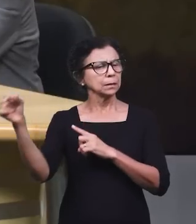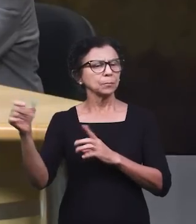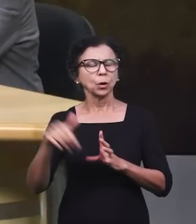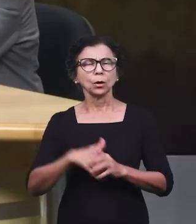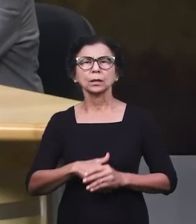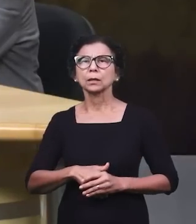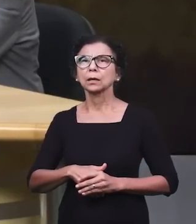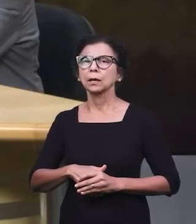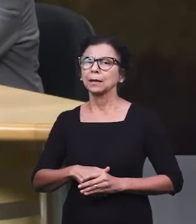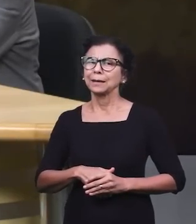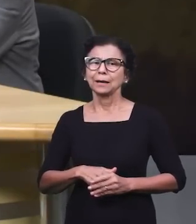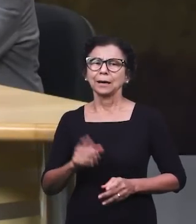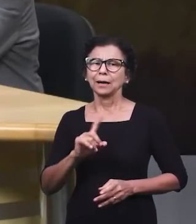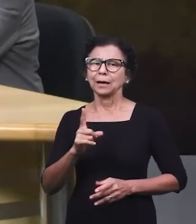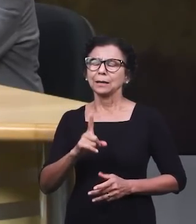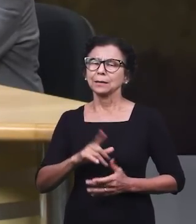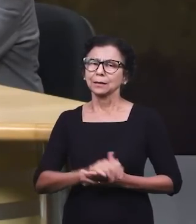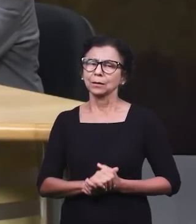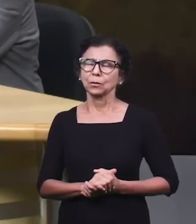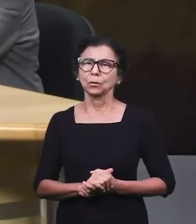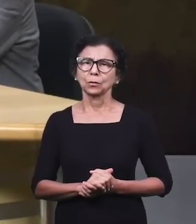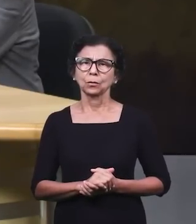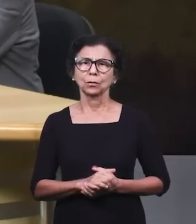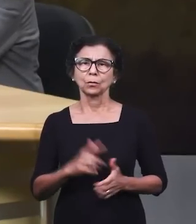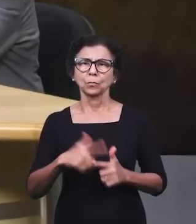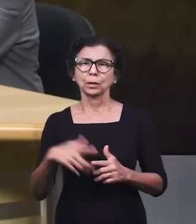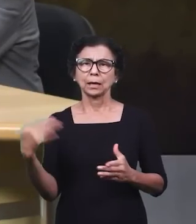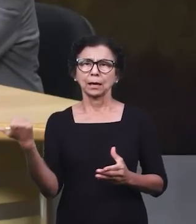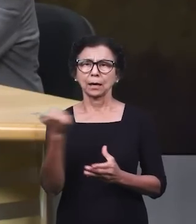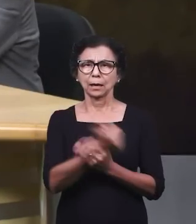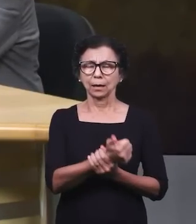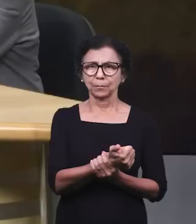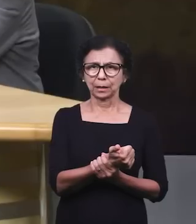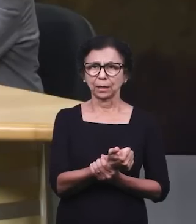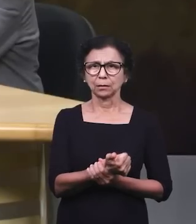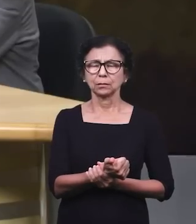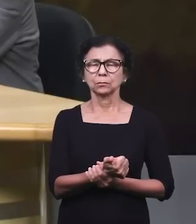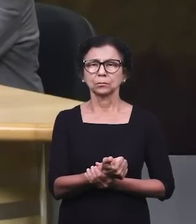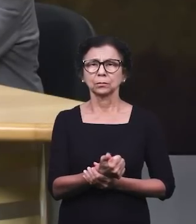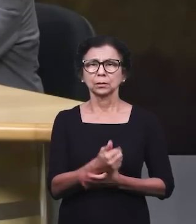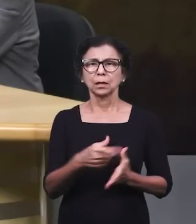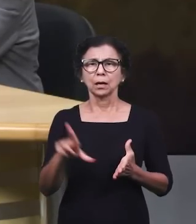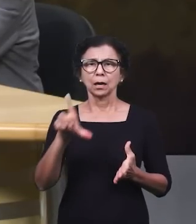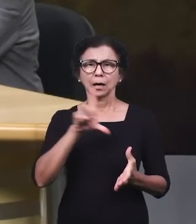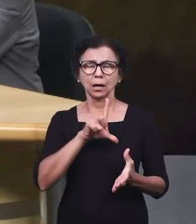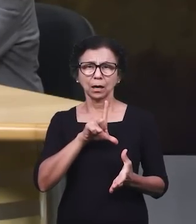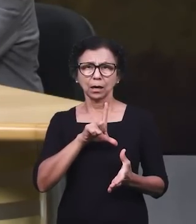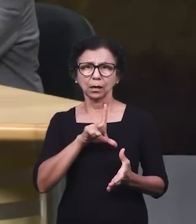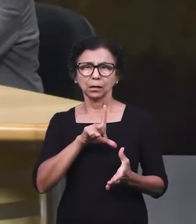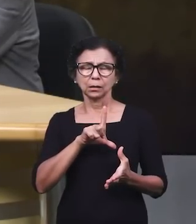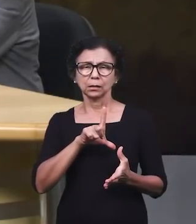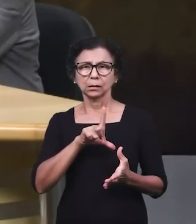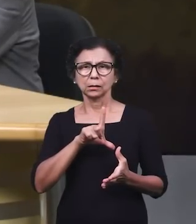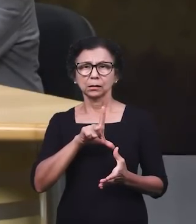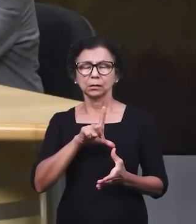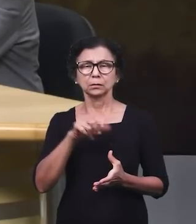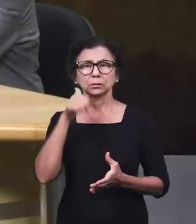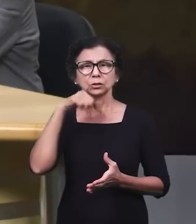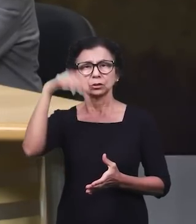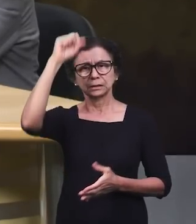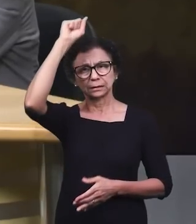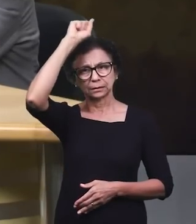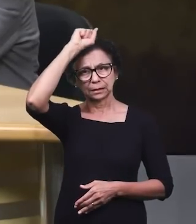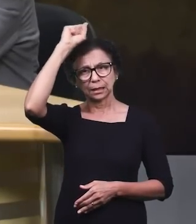de Sara, mas já tinha um relacionamento. E ele resistiu. Aí o Senhor falou em sonho com ele. Aí veja o que é